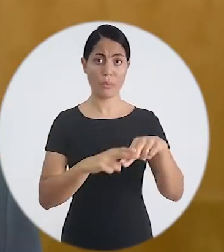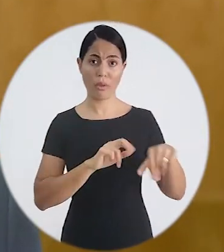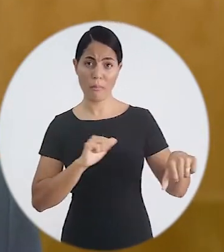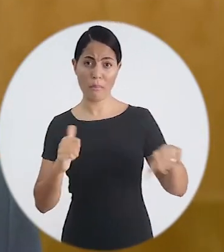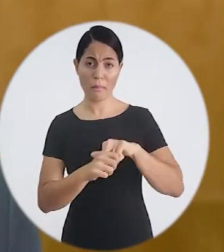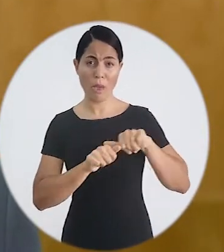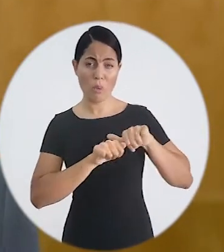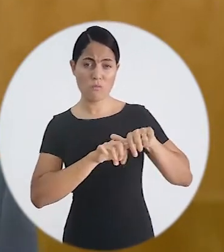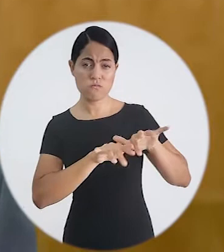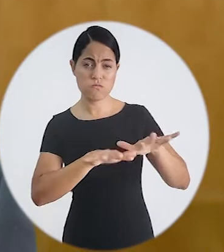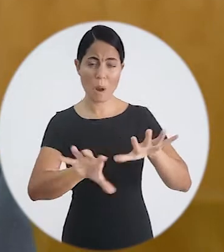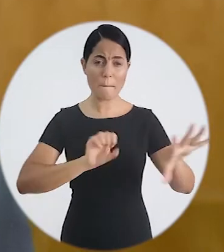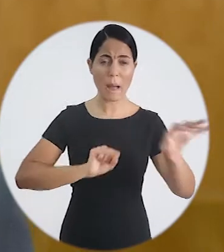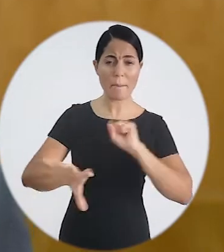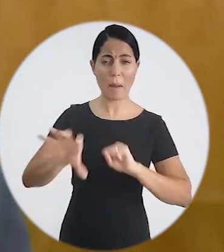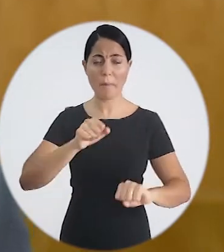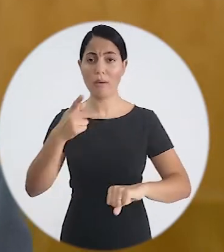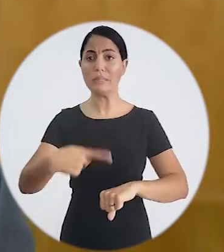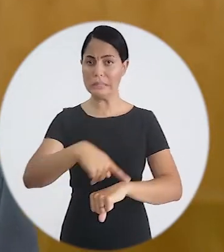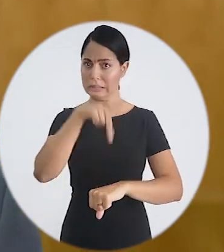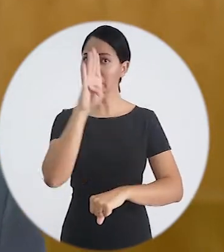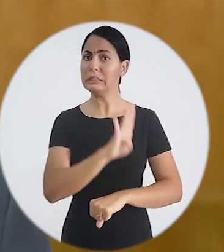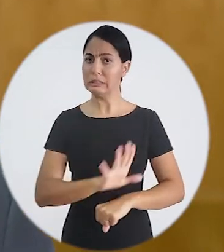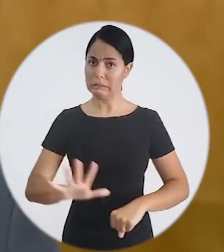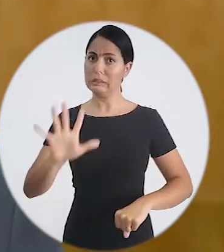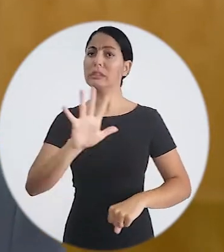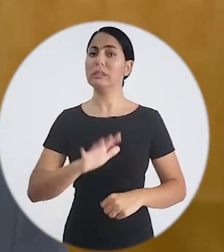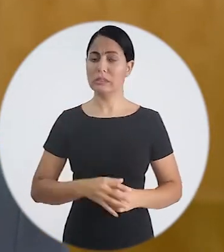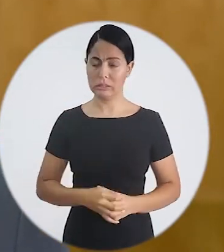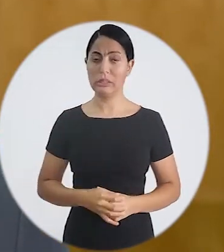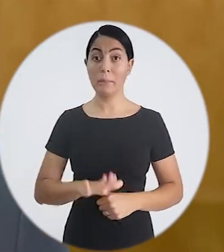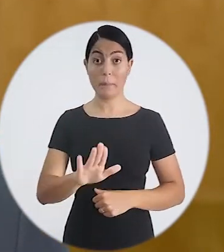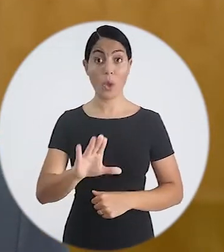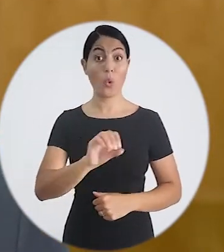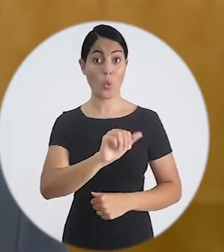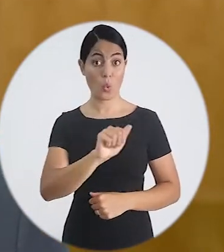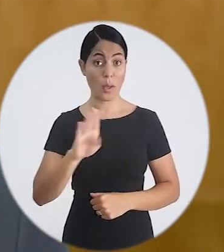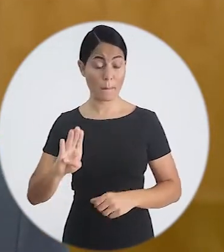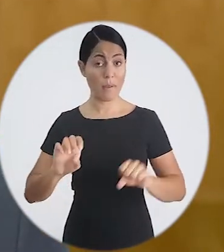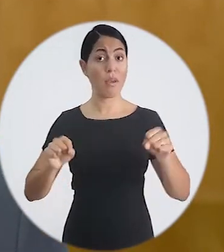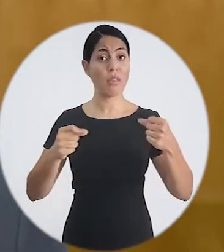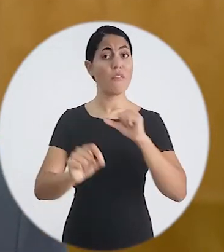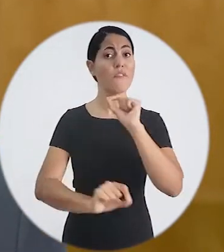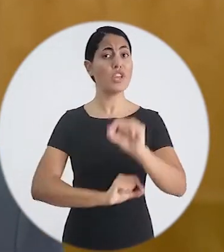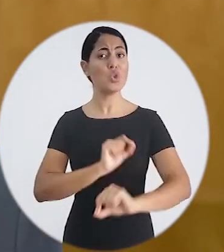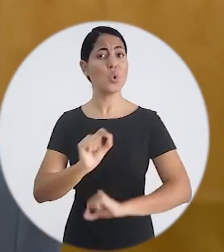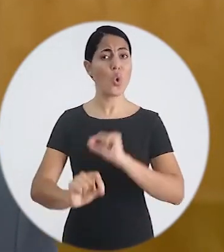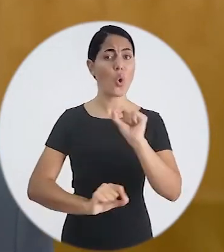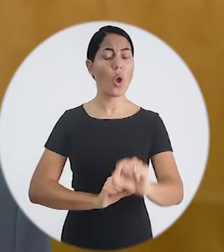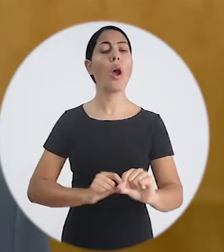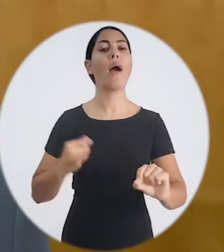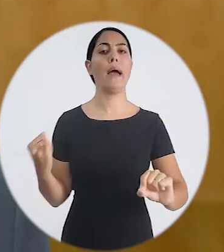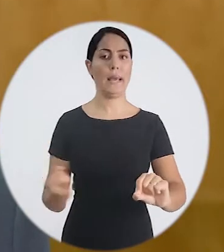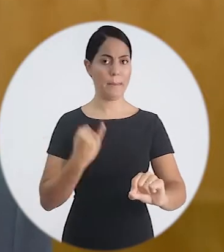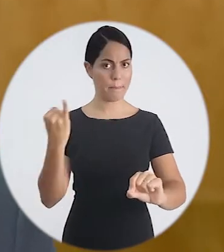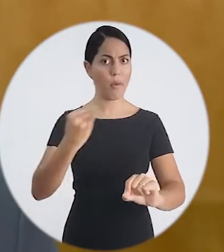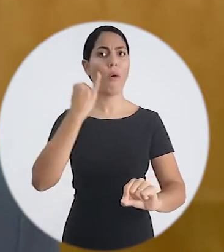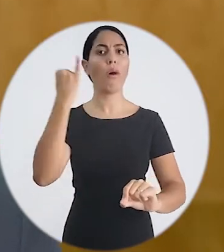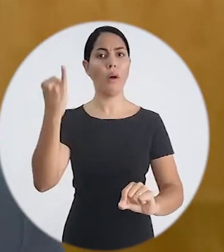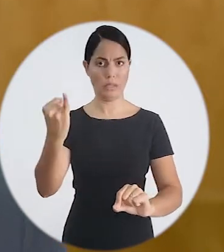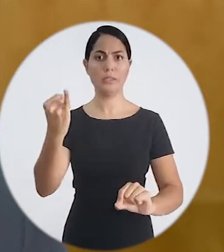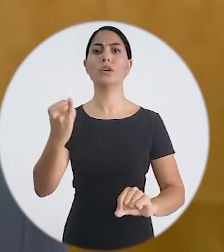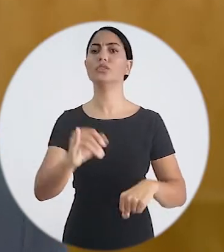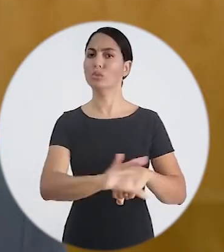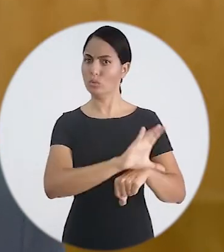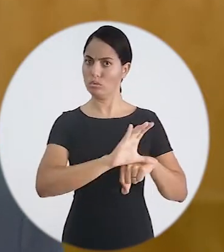contorno catastrófico que a pandemia assumiu no Brasil. A OAB defende na petição que é imperioso que a comissão